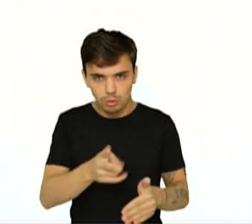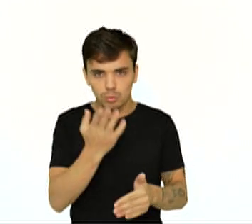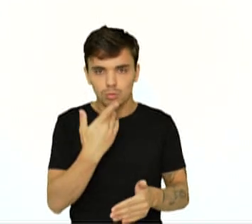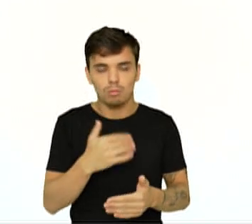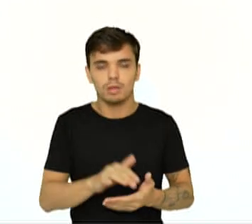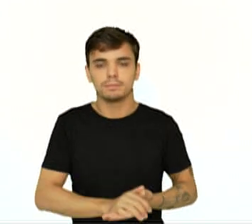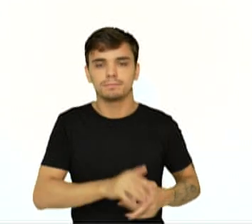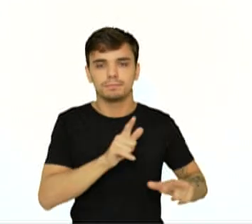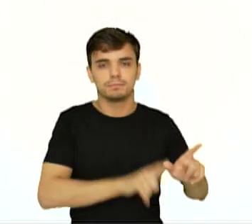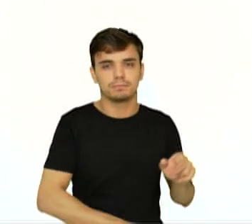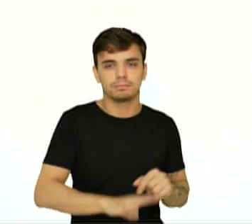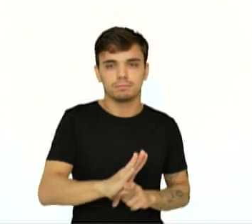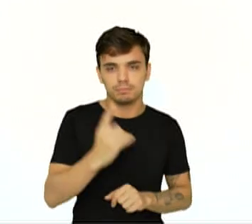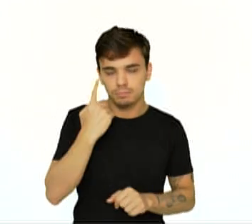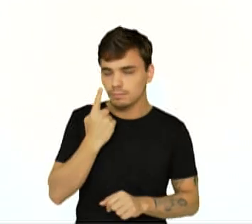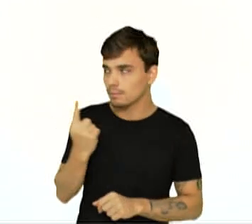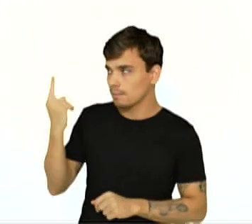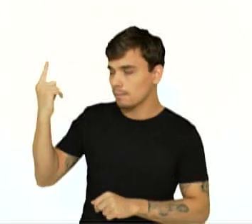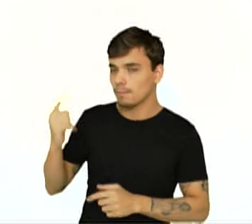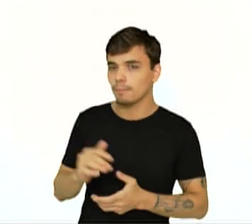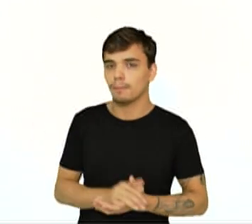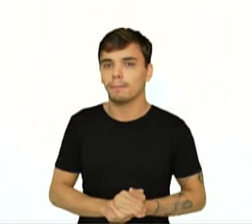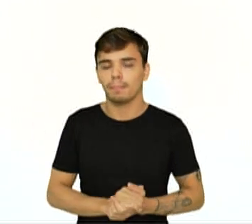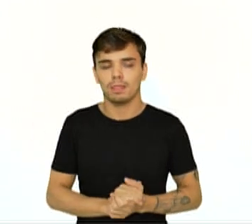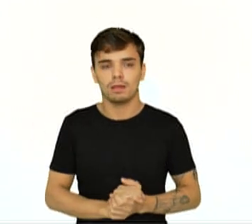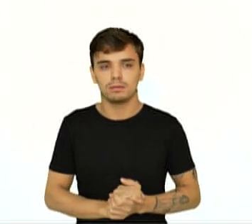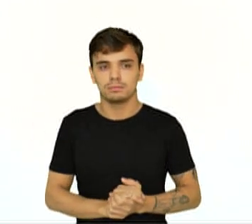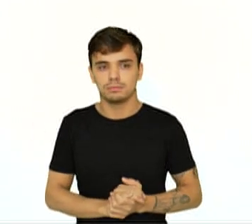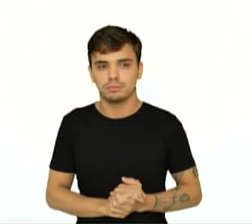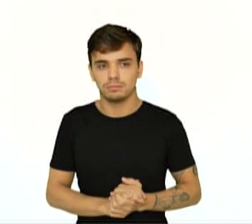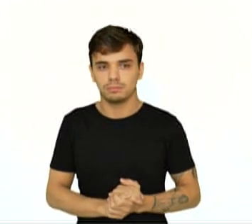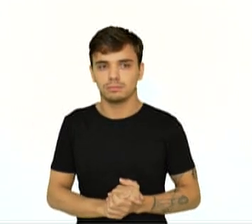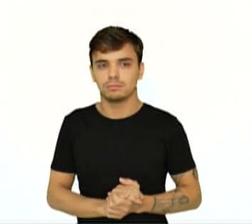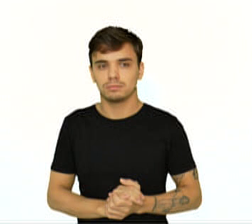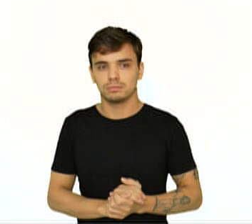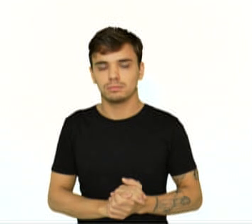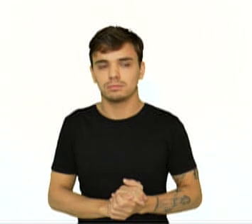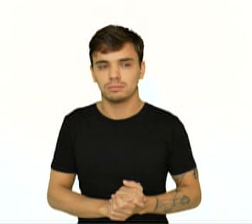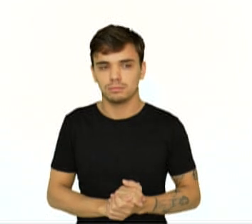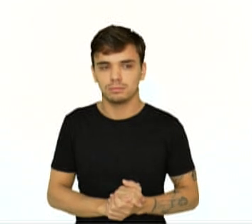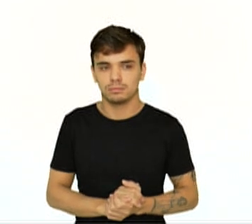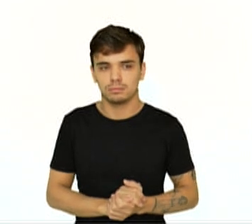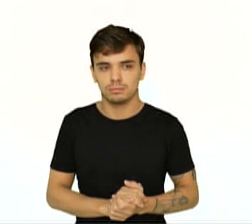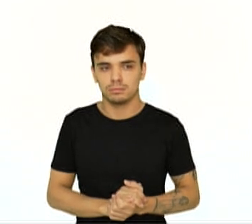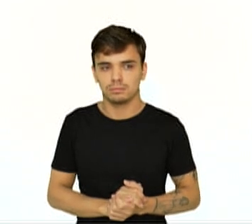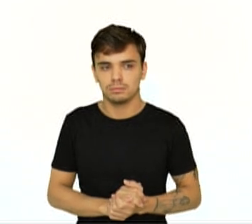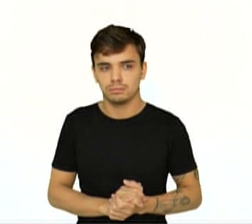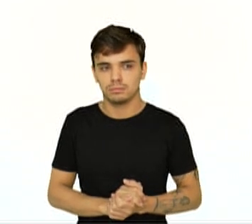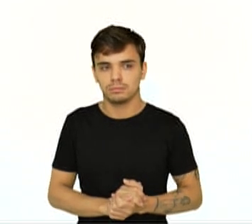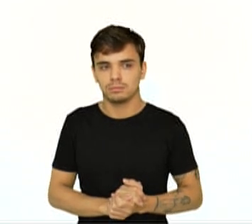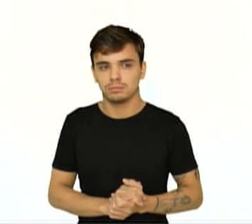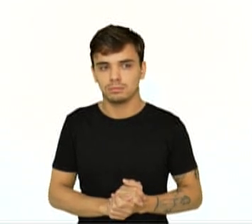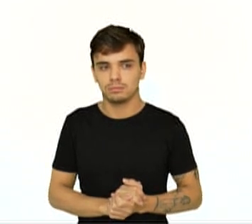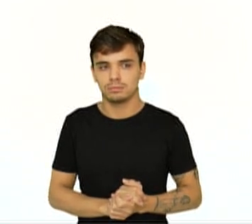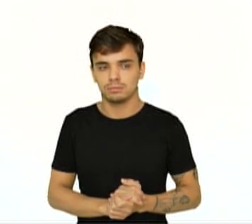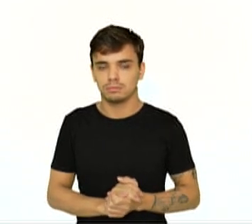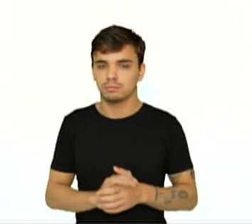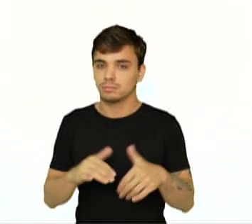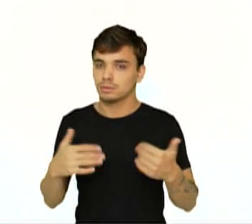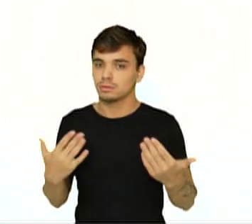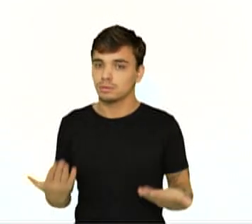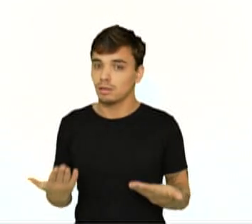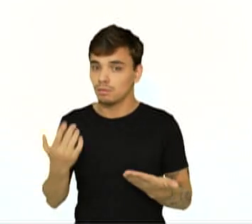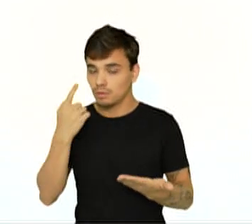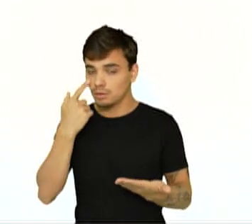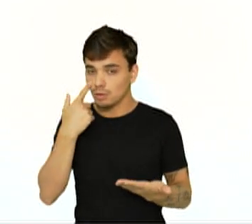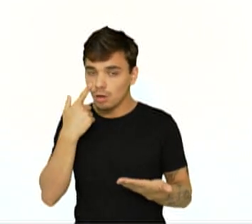B, te lo pierdes porque não estavas em casa, depois comerás lo que sobre, tal vez. Em la